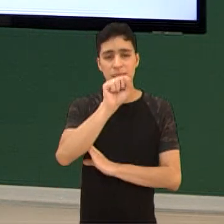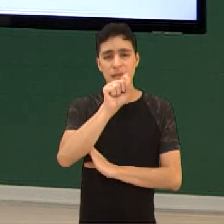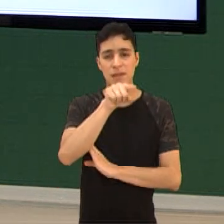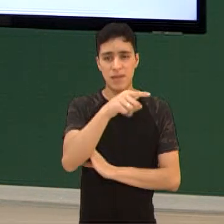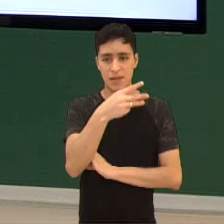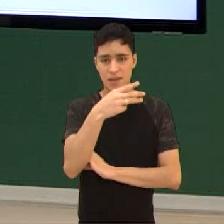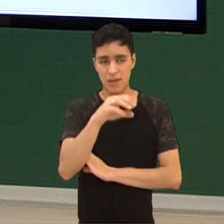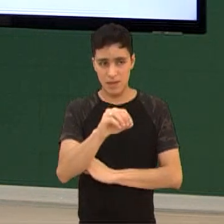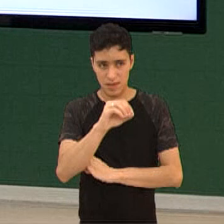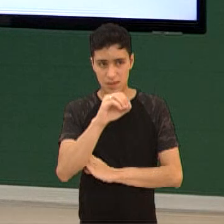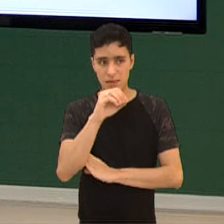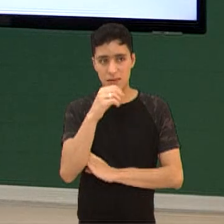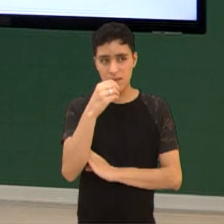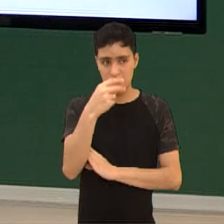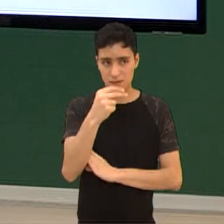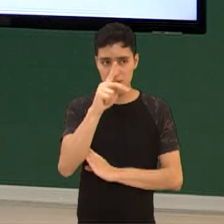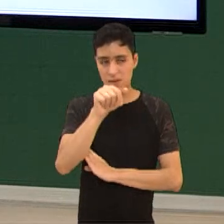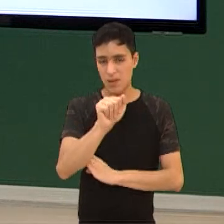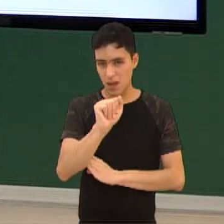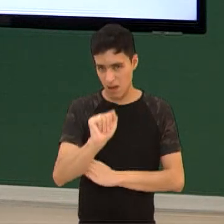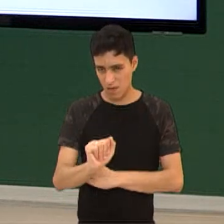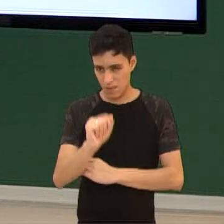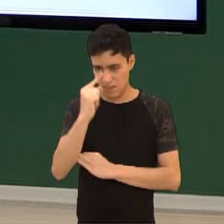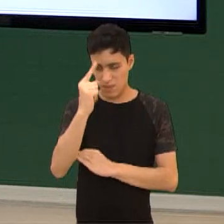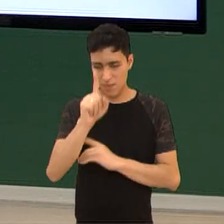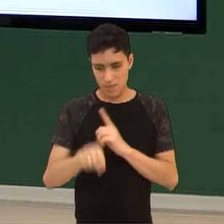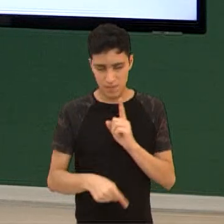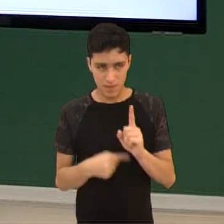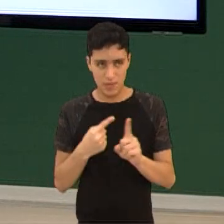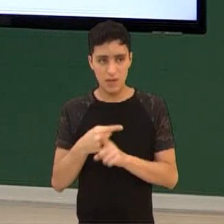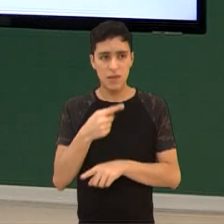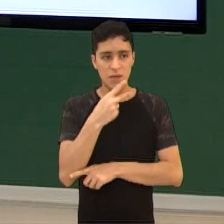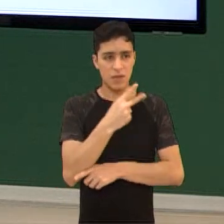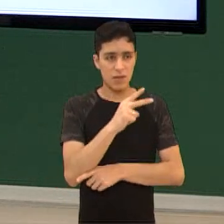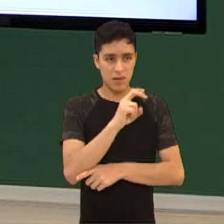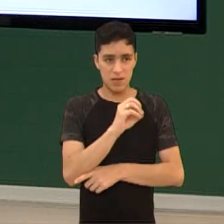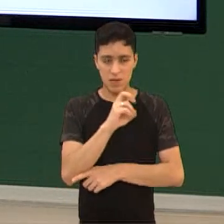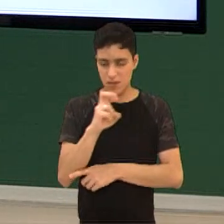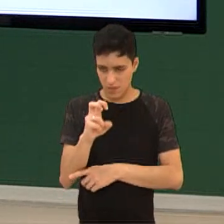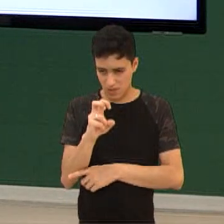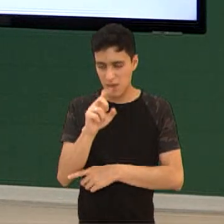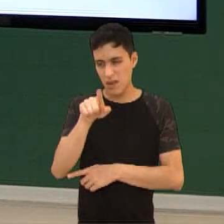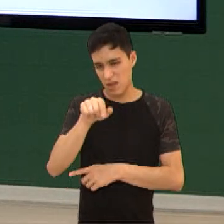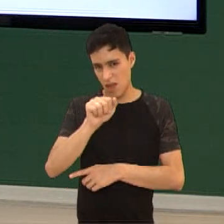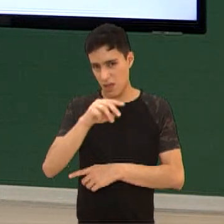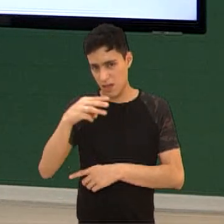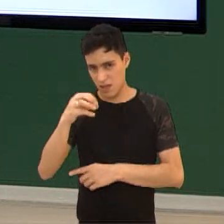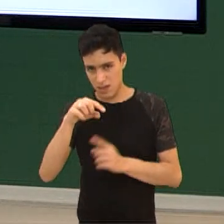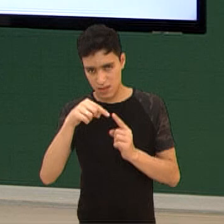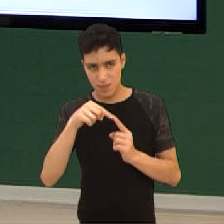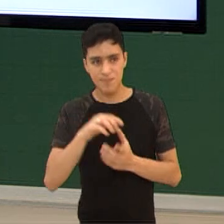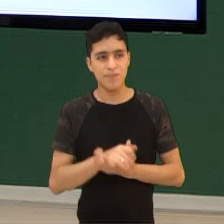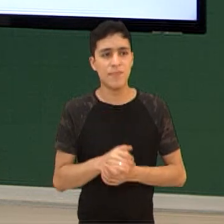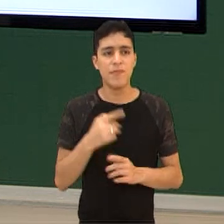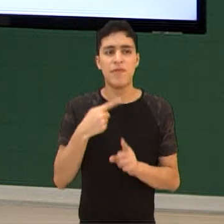S30, 2, que é o A1, mais 205, que é o A30, vezes N, que é o